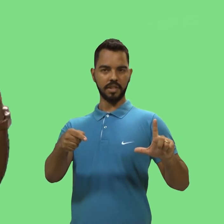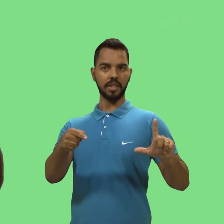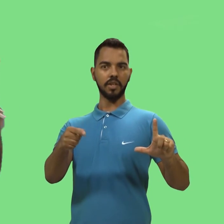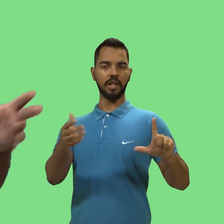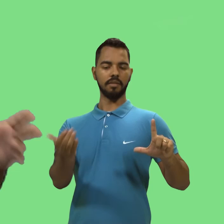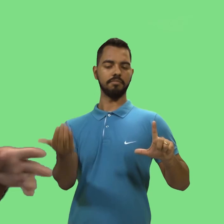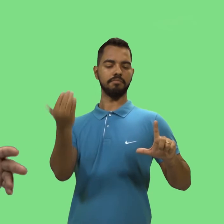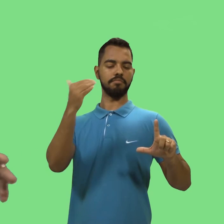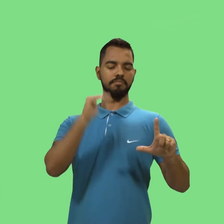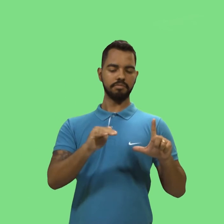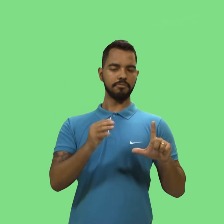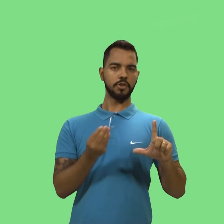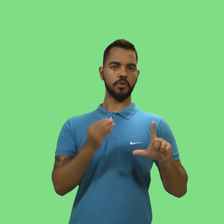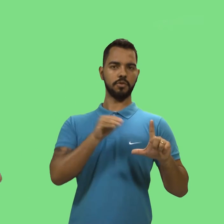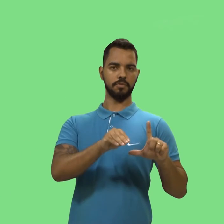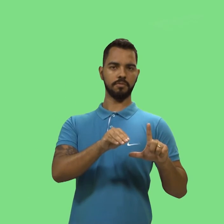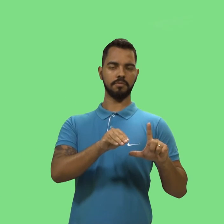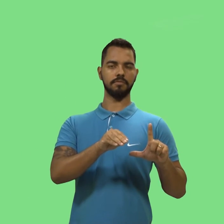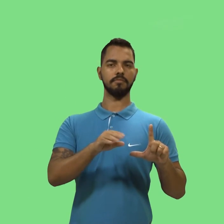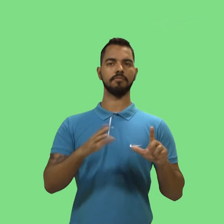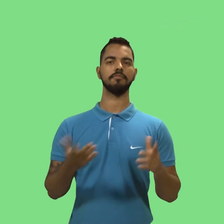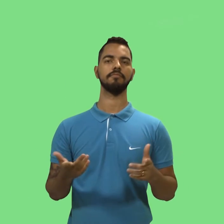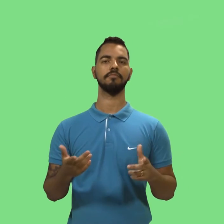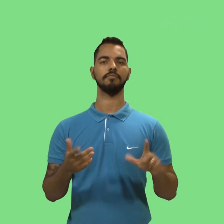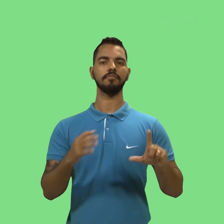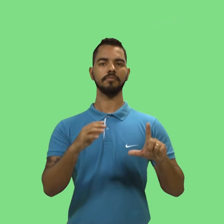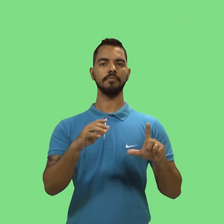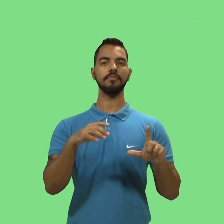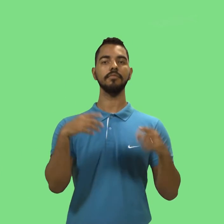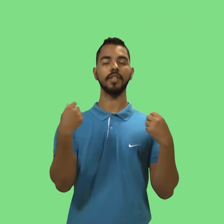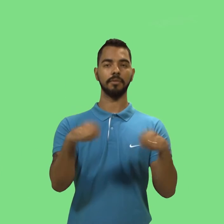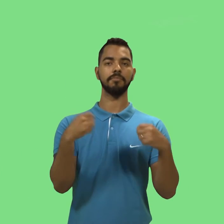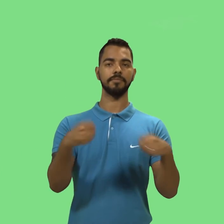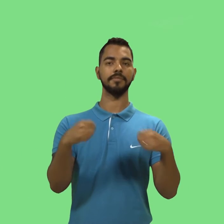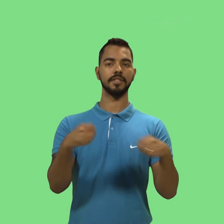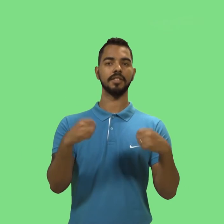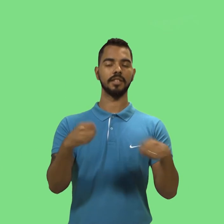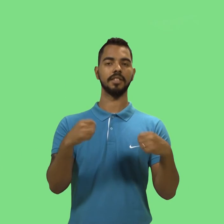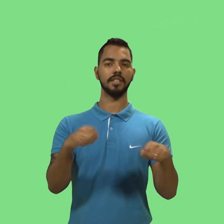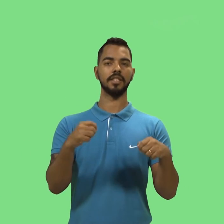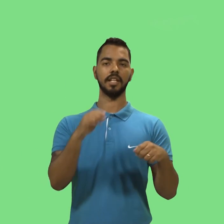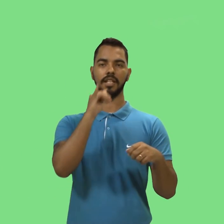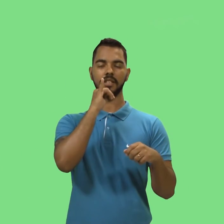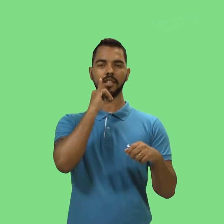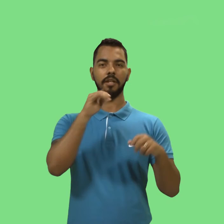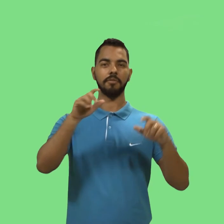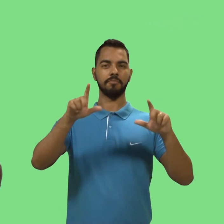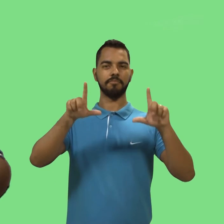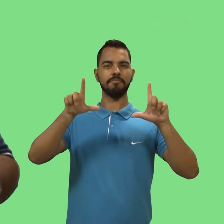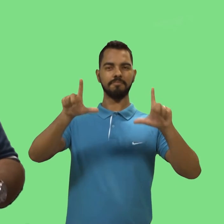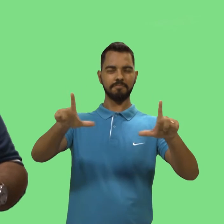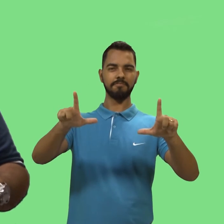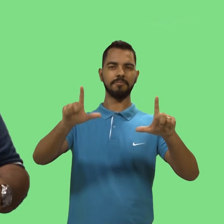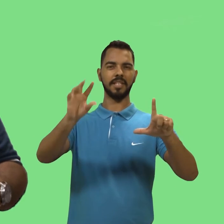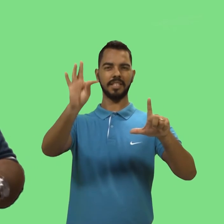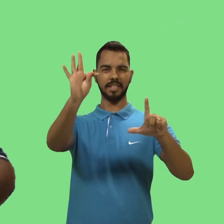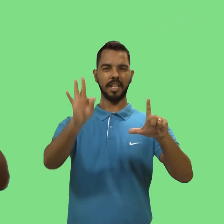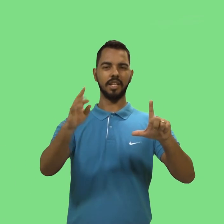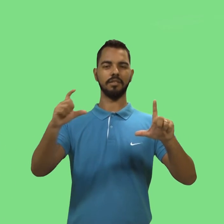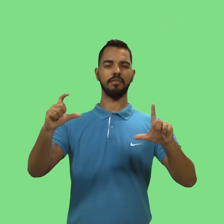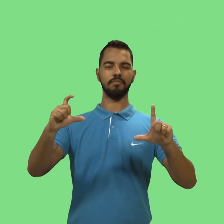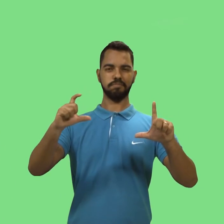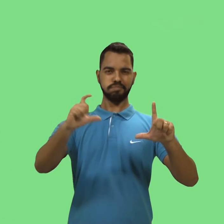2 espaços entre a mensagem e o encerramento, e também 2 espaços entre o encerramento e a assinatura. Então, utilize expressões